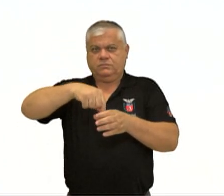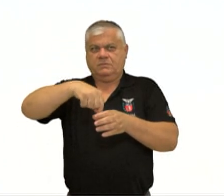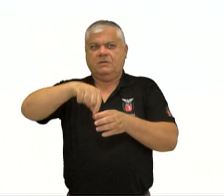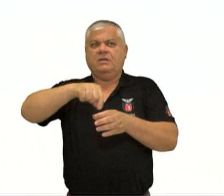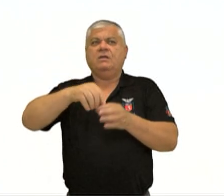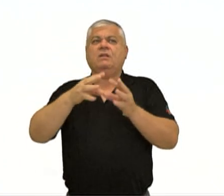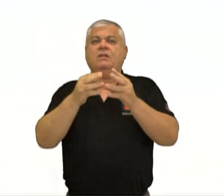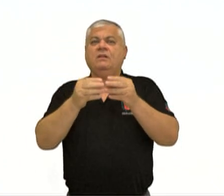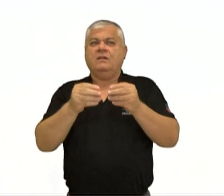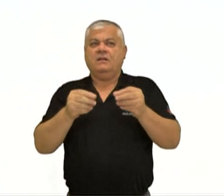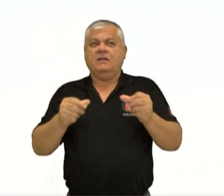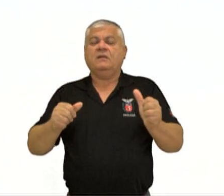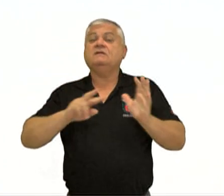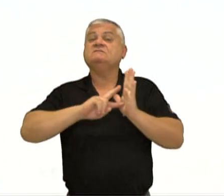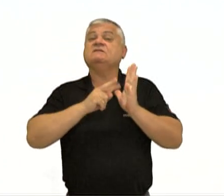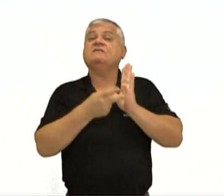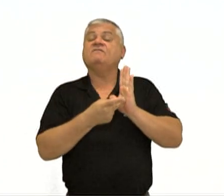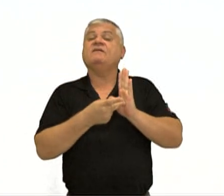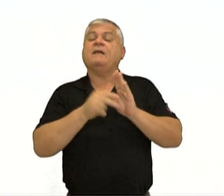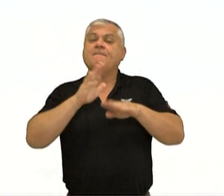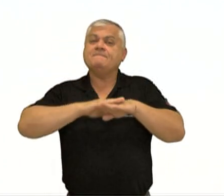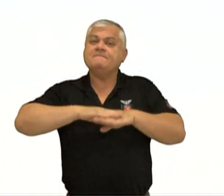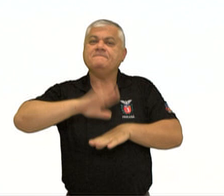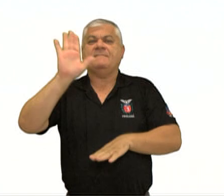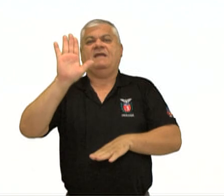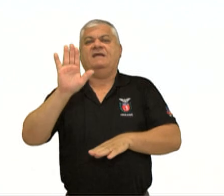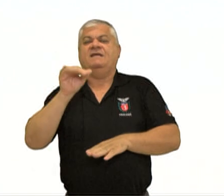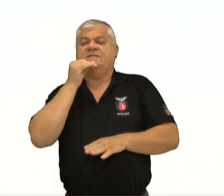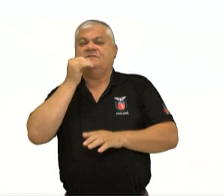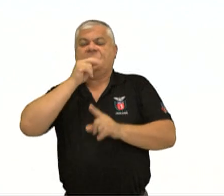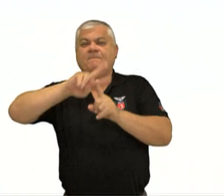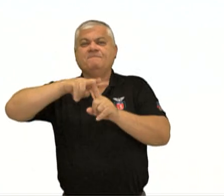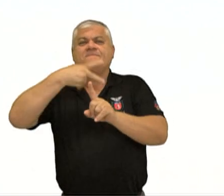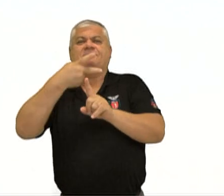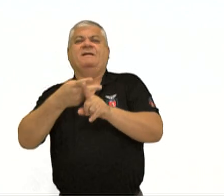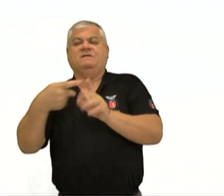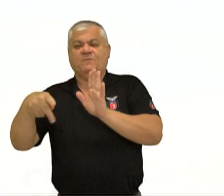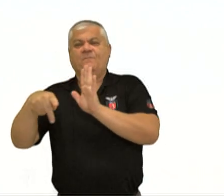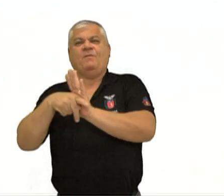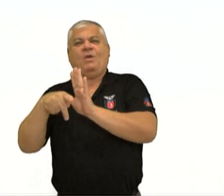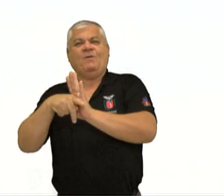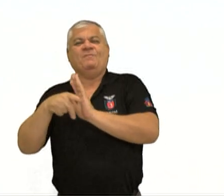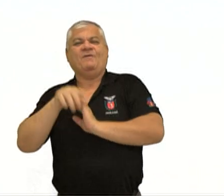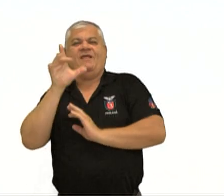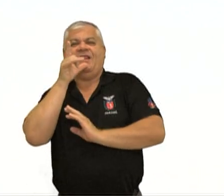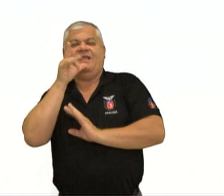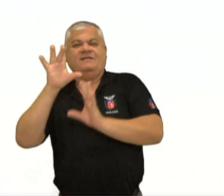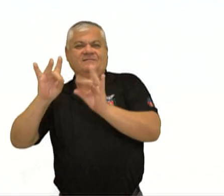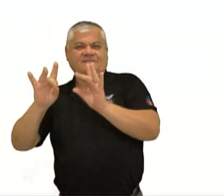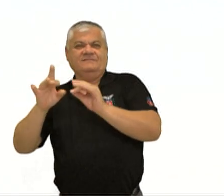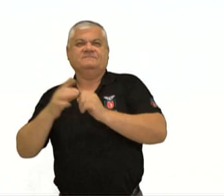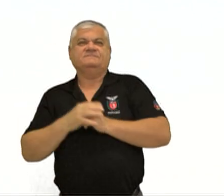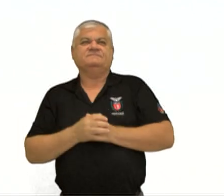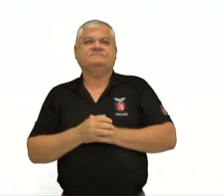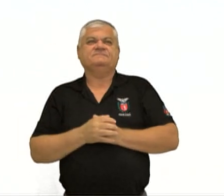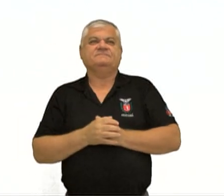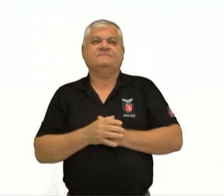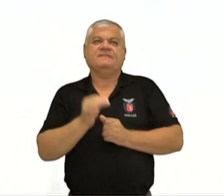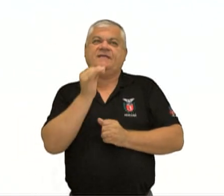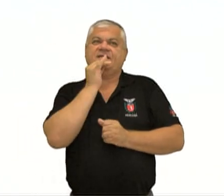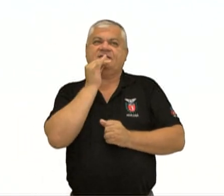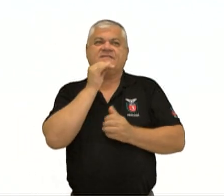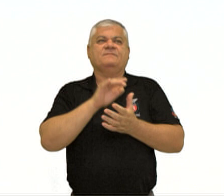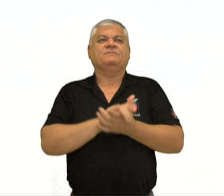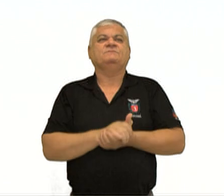uma solução significa adicionar uma porção extra do próprio solvente puro. Por